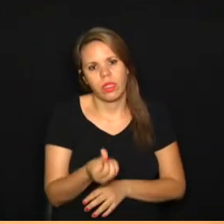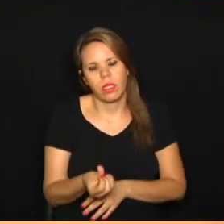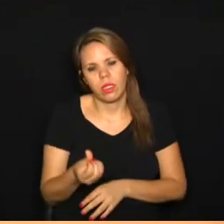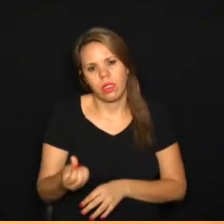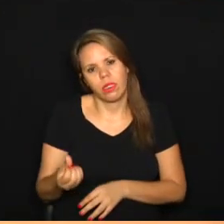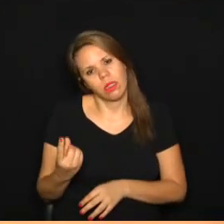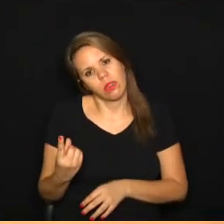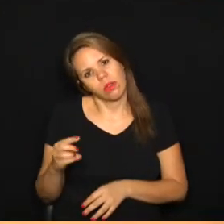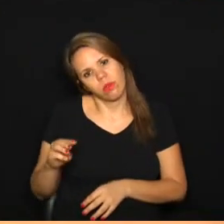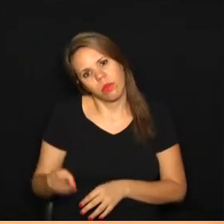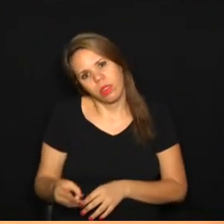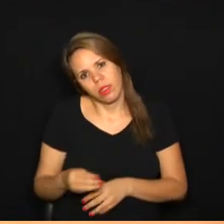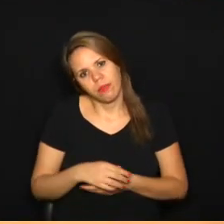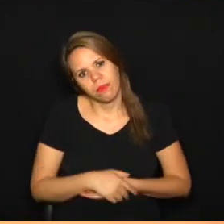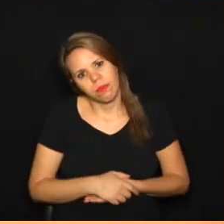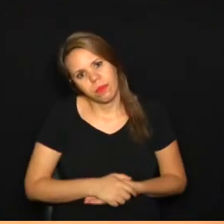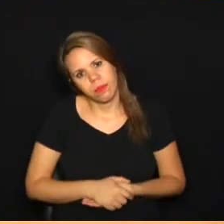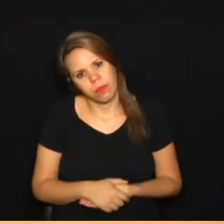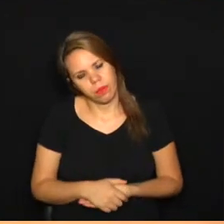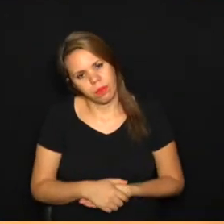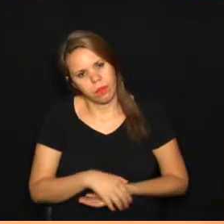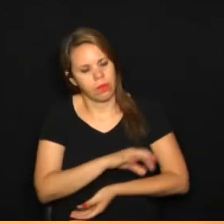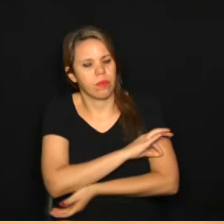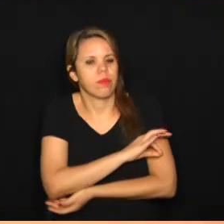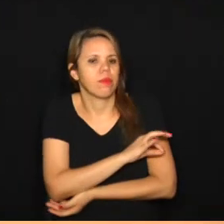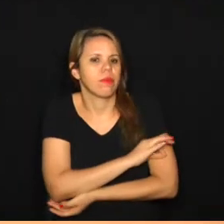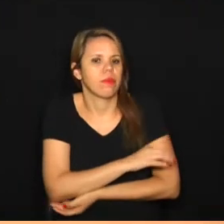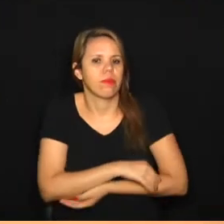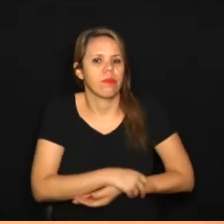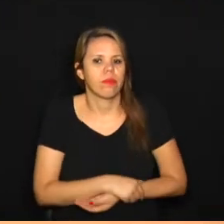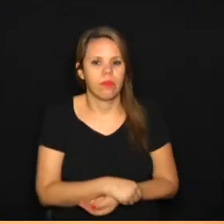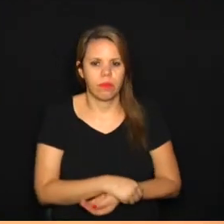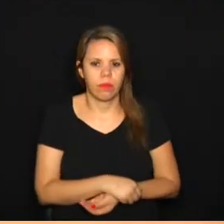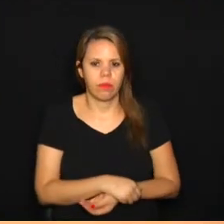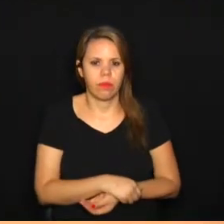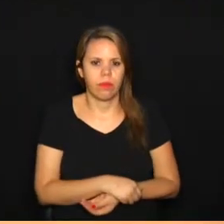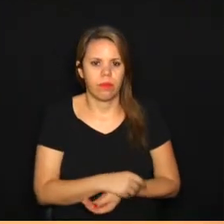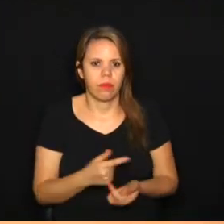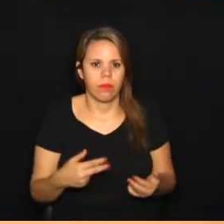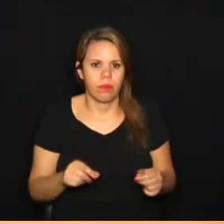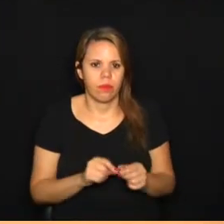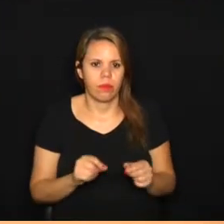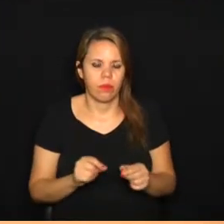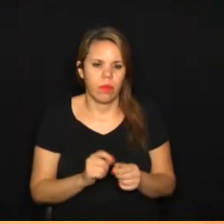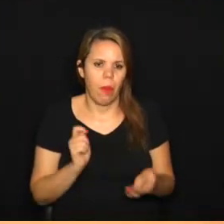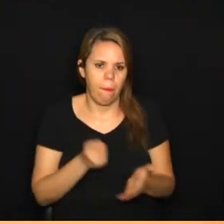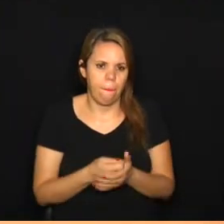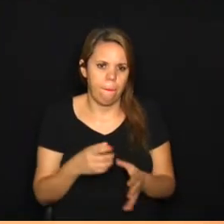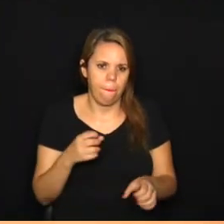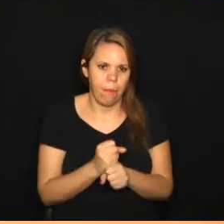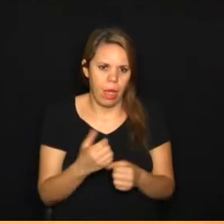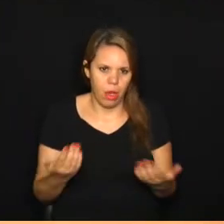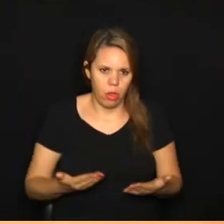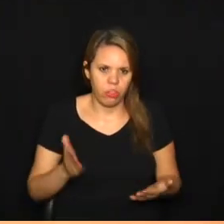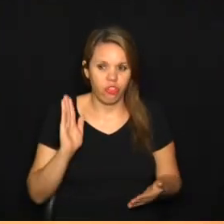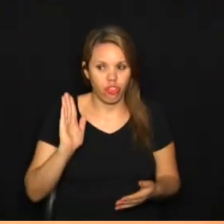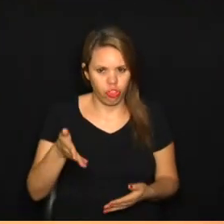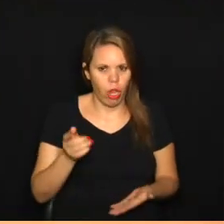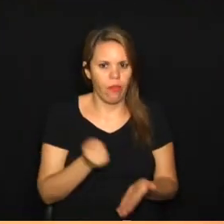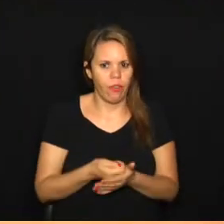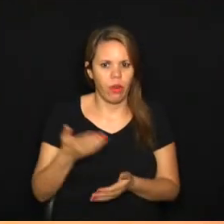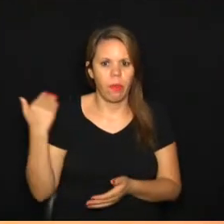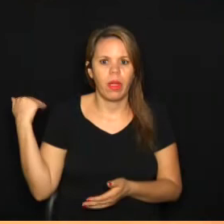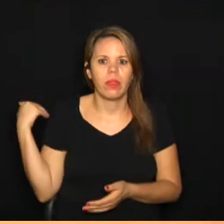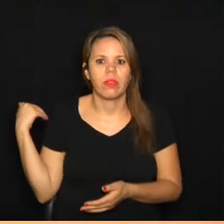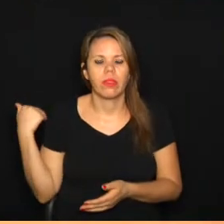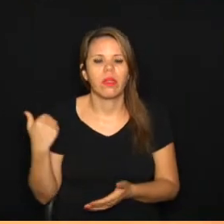milhões que está lá da prefeitura, são coisas que estão sendo liquidadas agora, no início? Não, que já foram liquidadas. Já foram